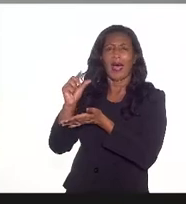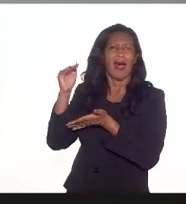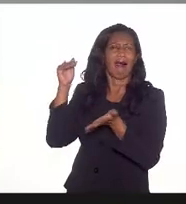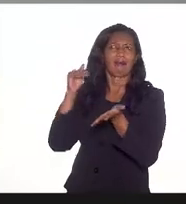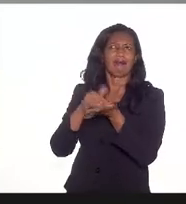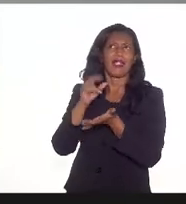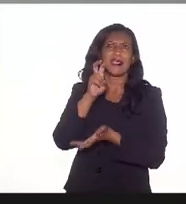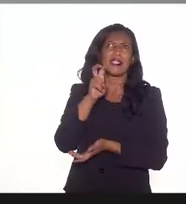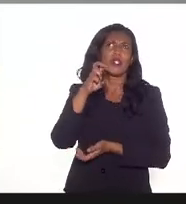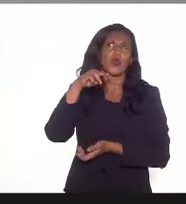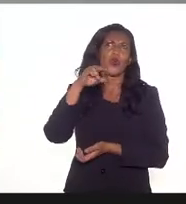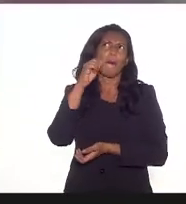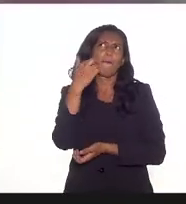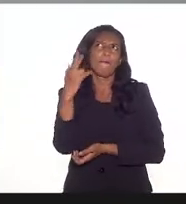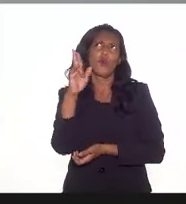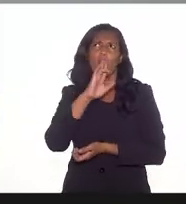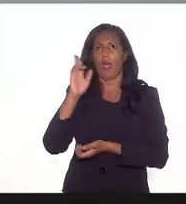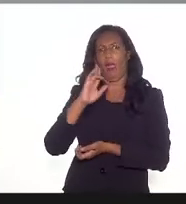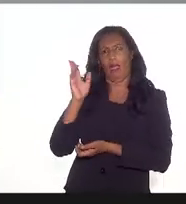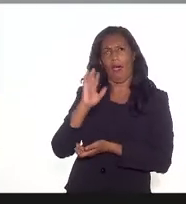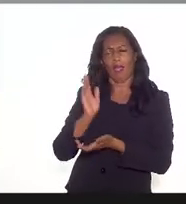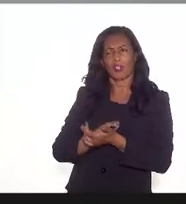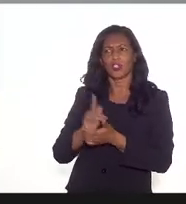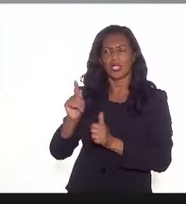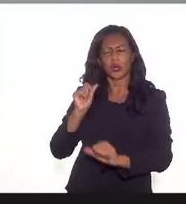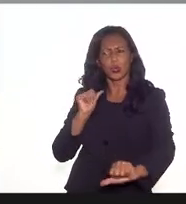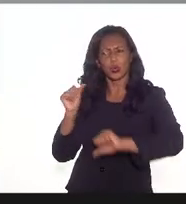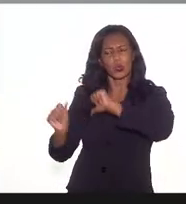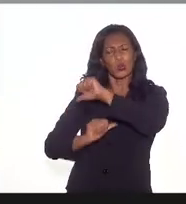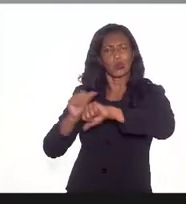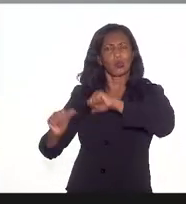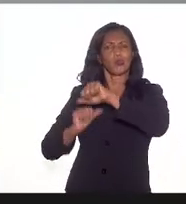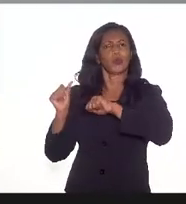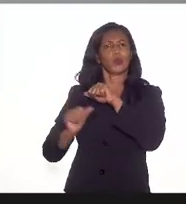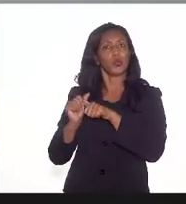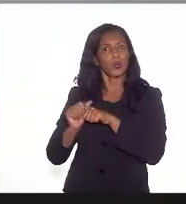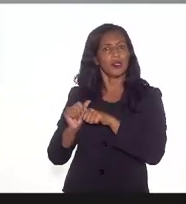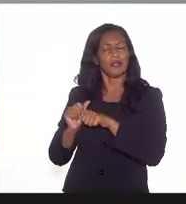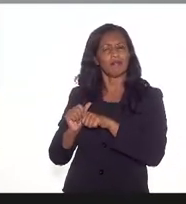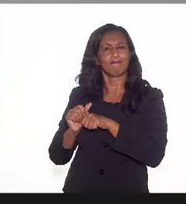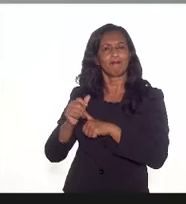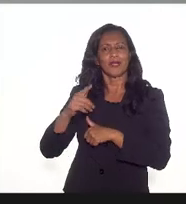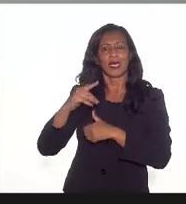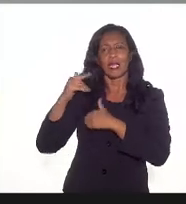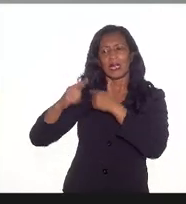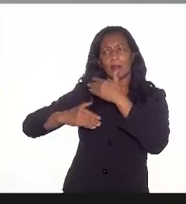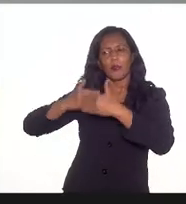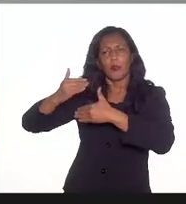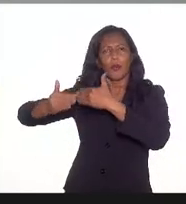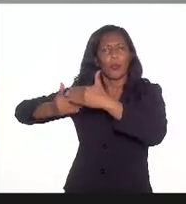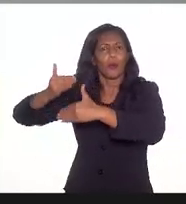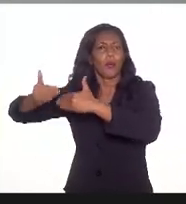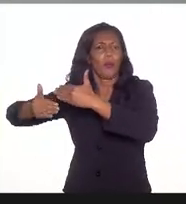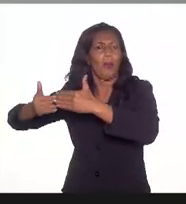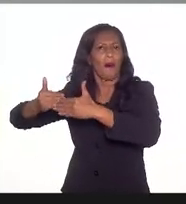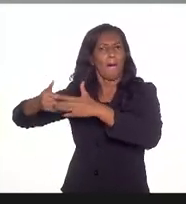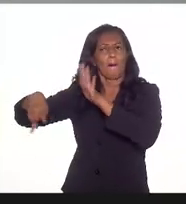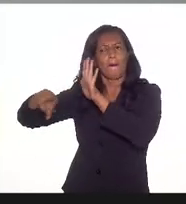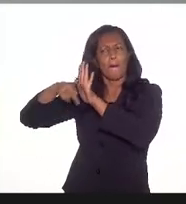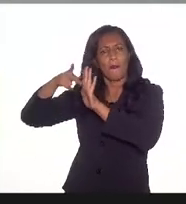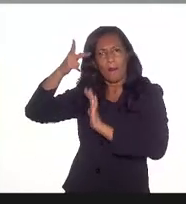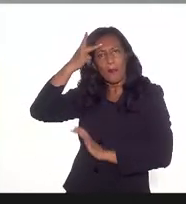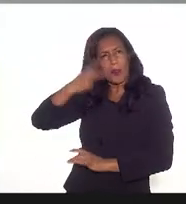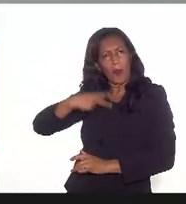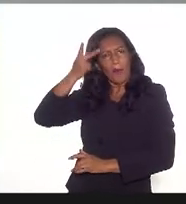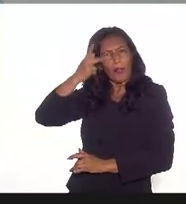R$5.000. Isso muda por completo a possibilidade, a perspectiva de um determinado empreendimento, e depois eles começam a andar com suas próprias pernas. Eu